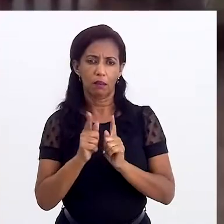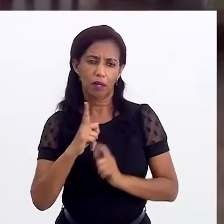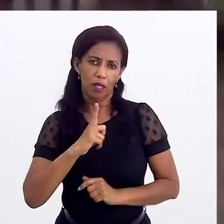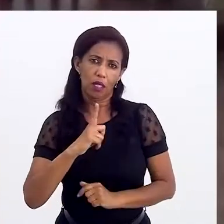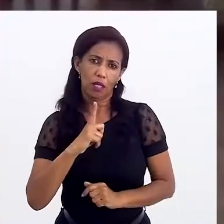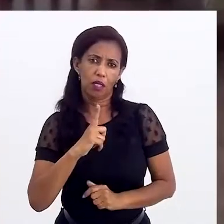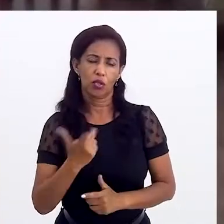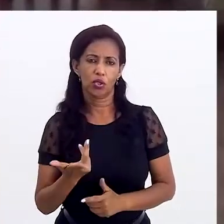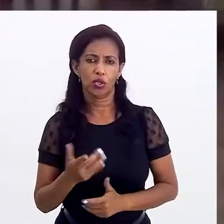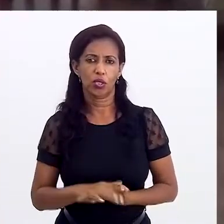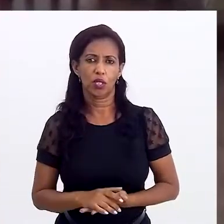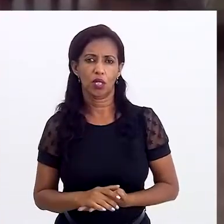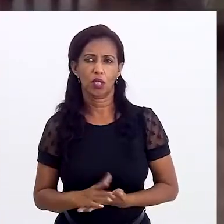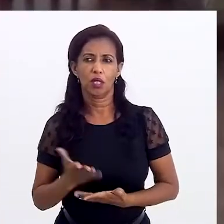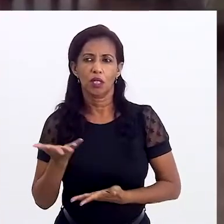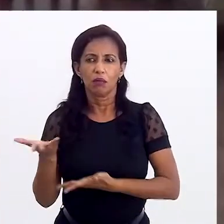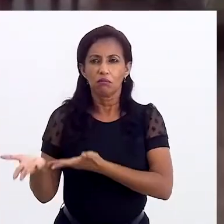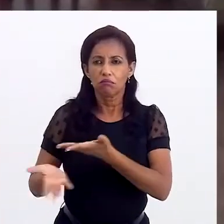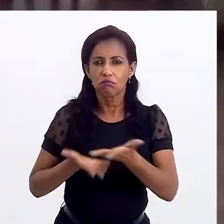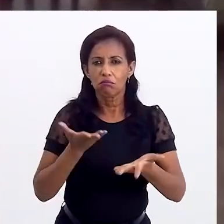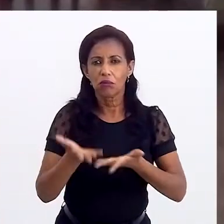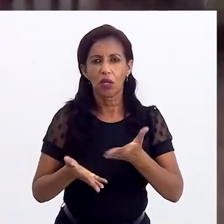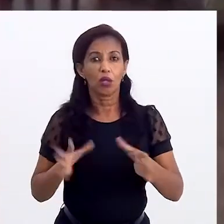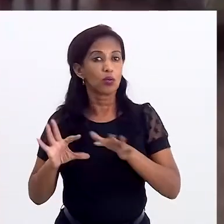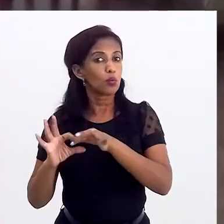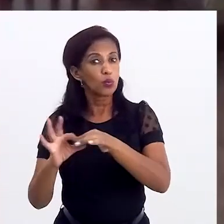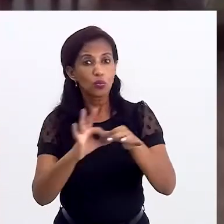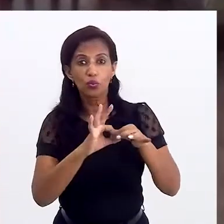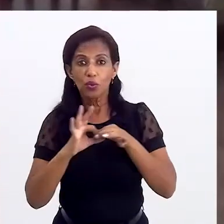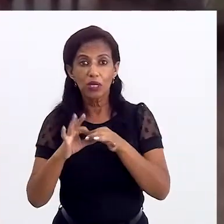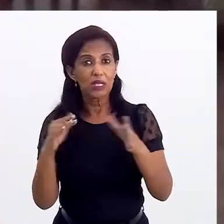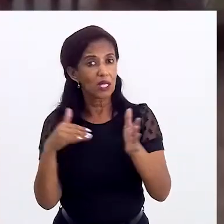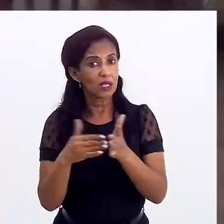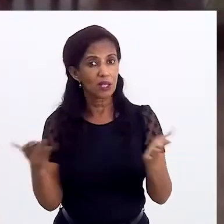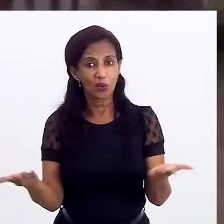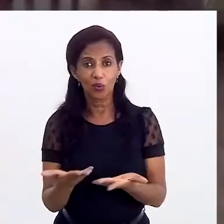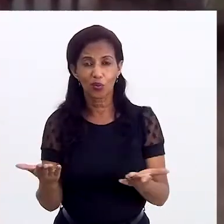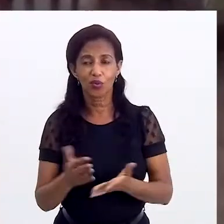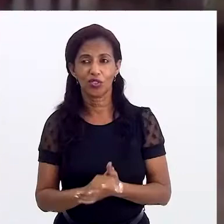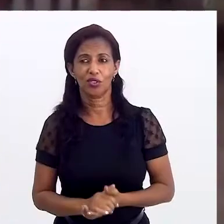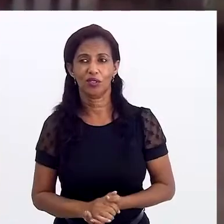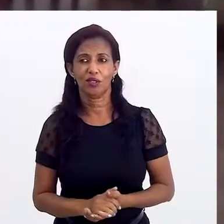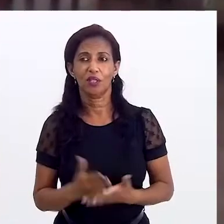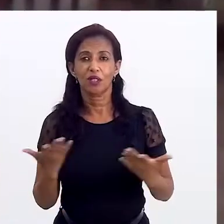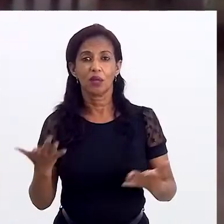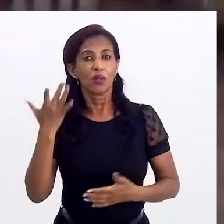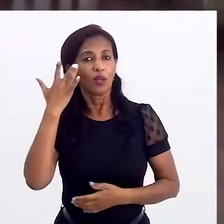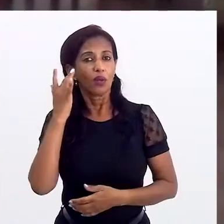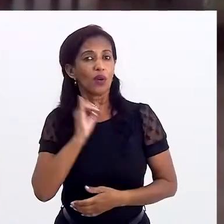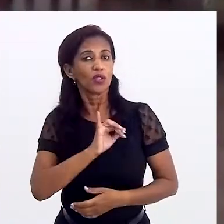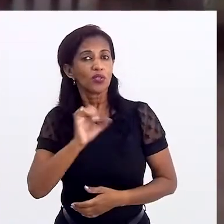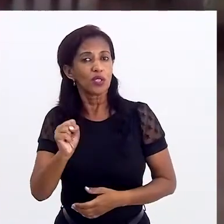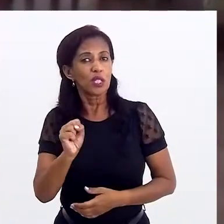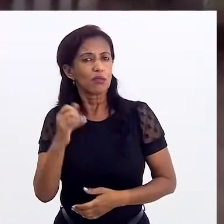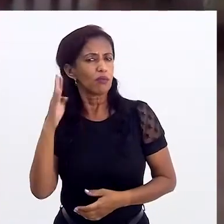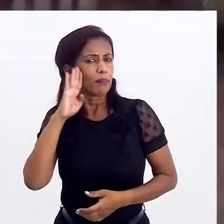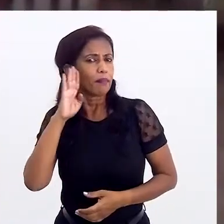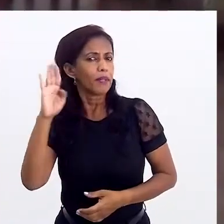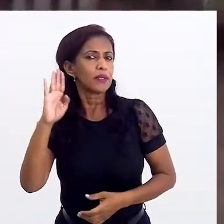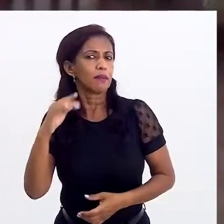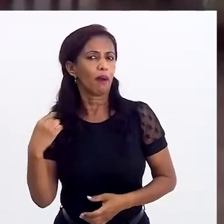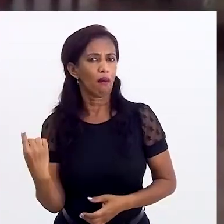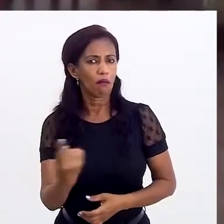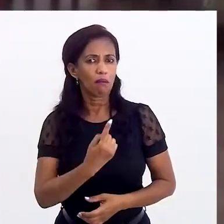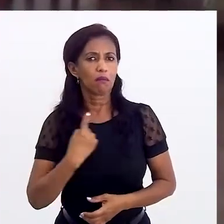esse gosto pela família. Nós somos uma família muito unida até hoje, né? E eu acho que isso foi